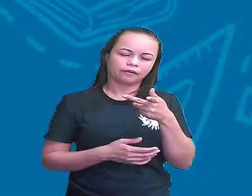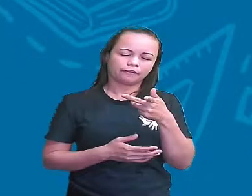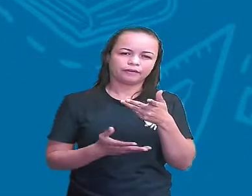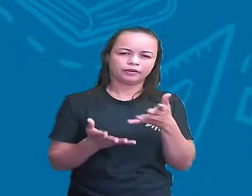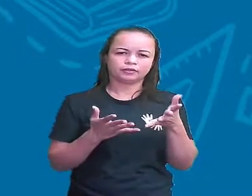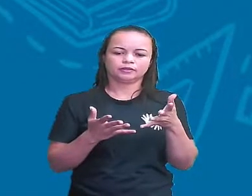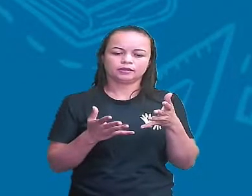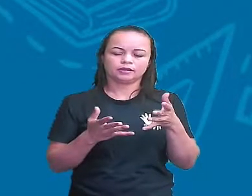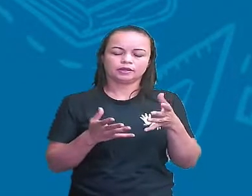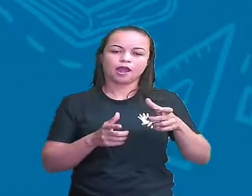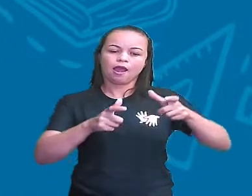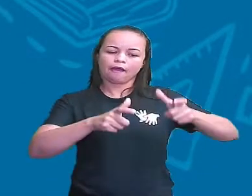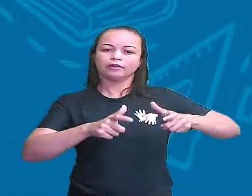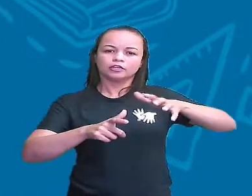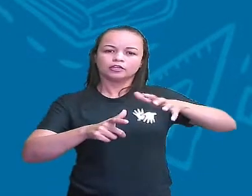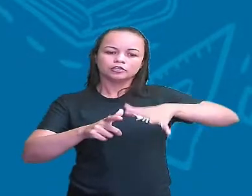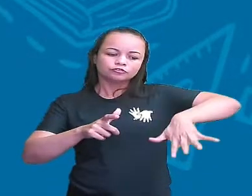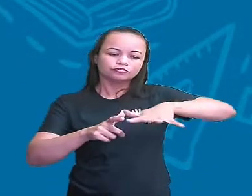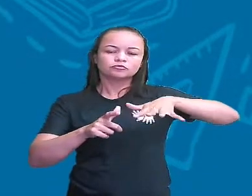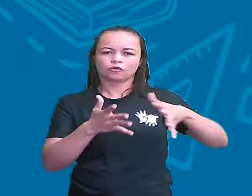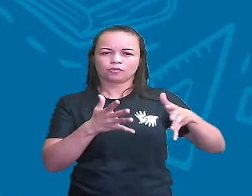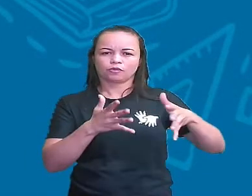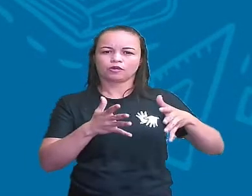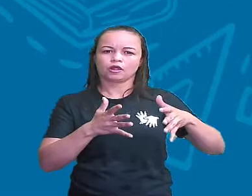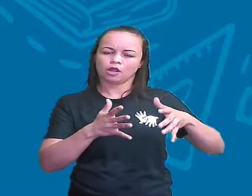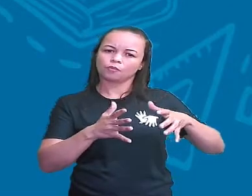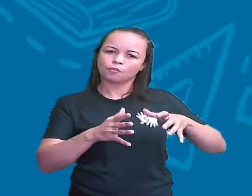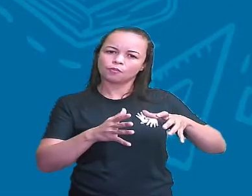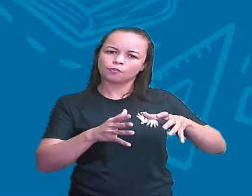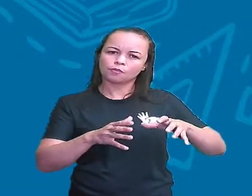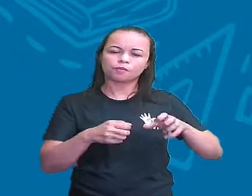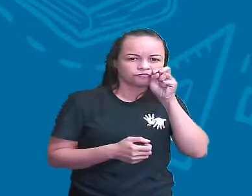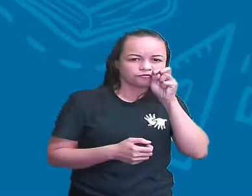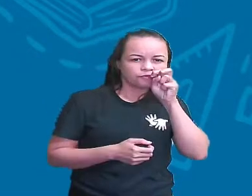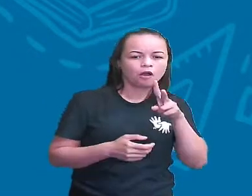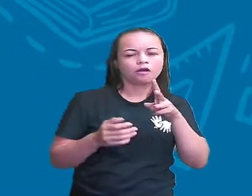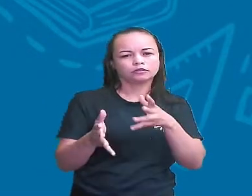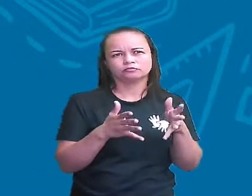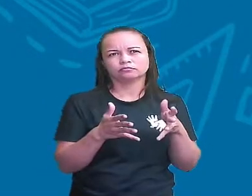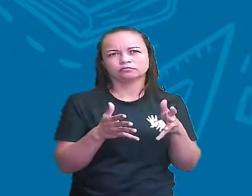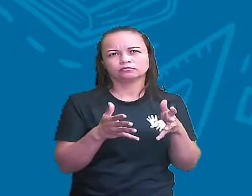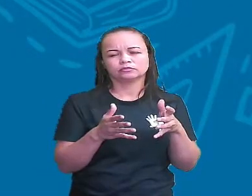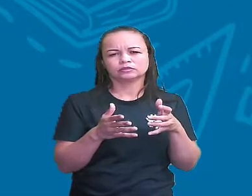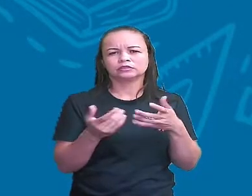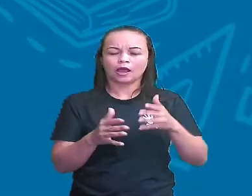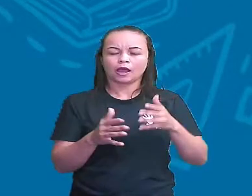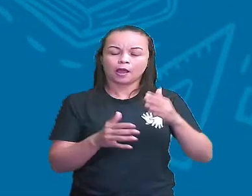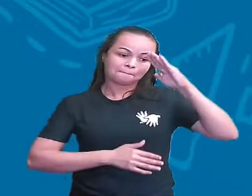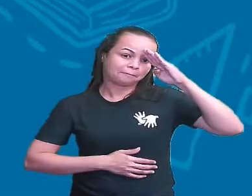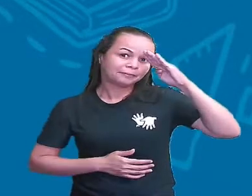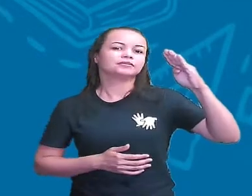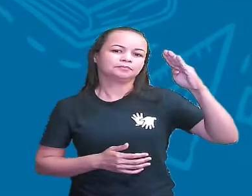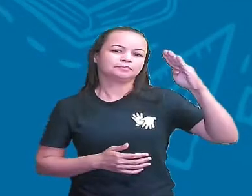a religião, ela também é uma forte influência, também não, ela é, talvez eu arrisco a dizer, a